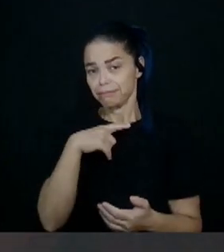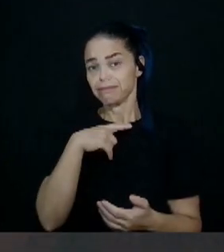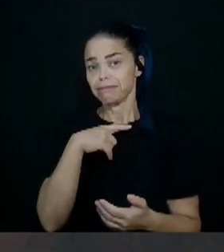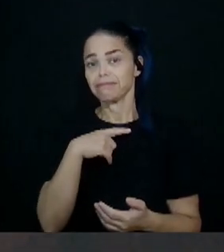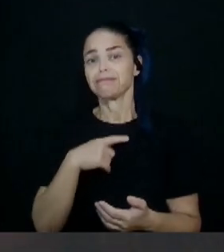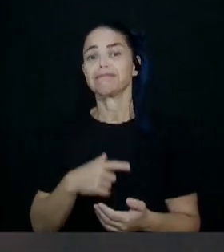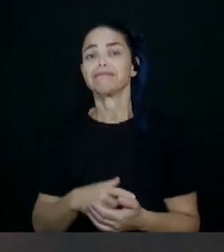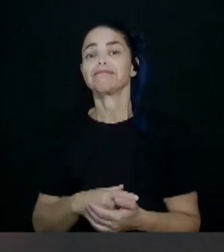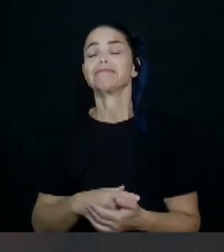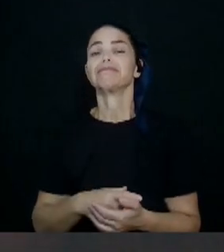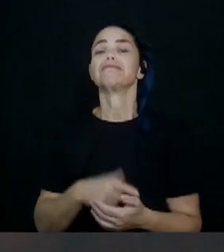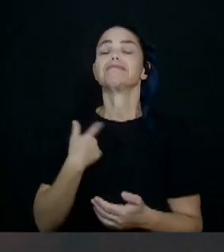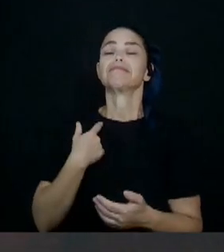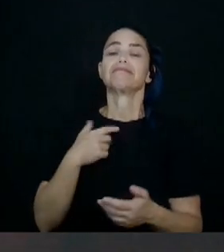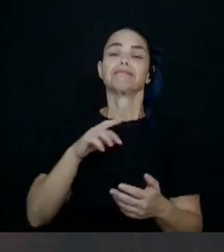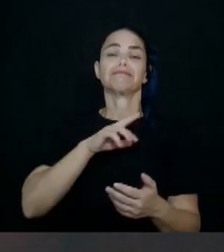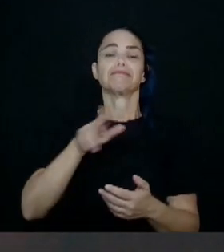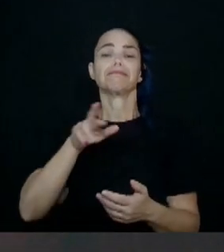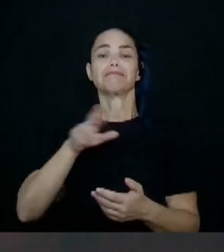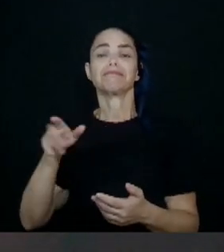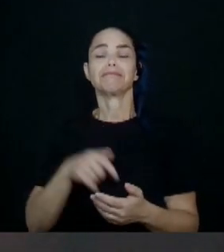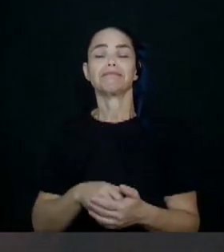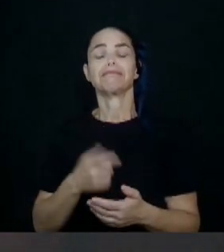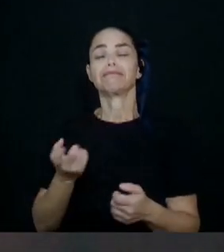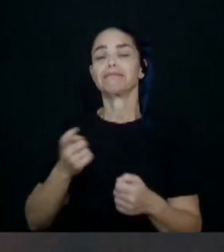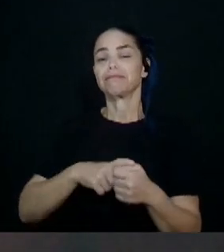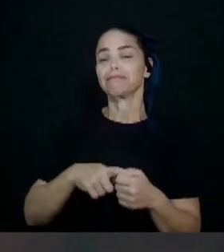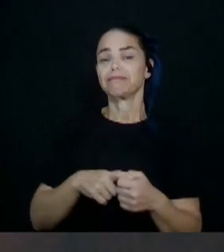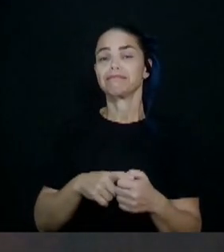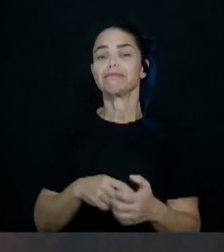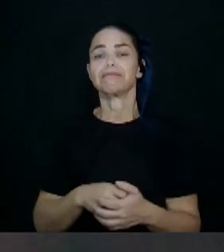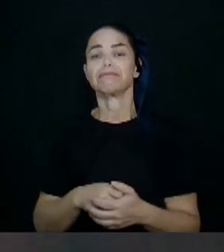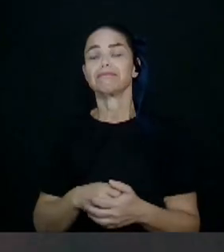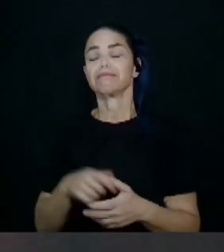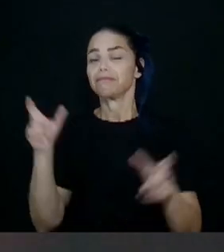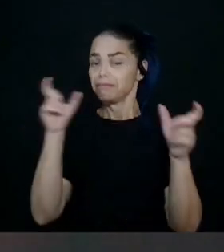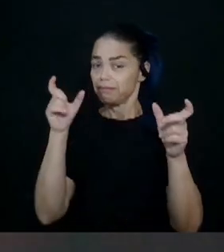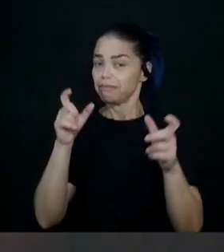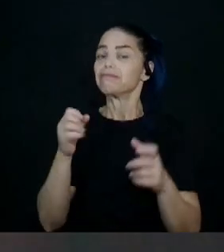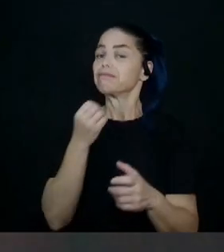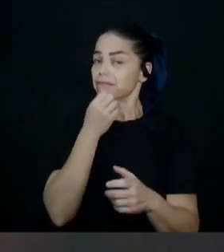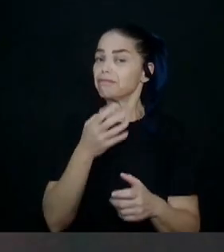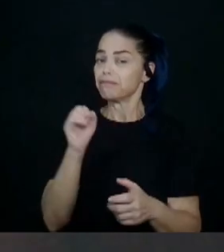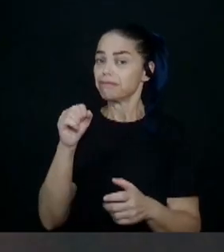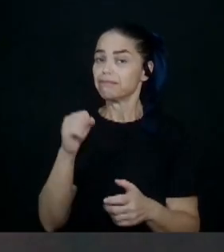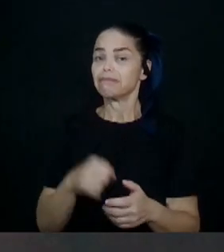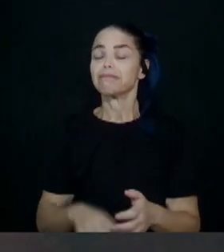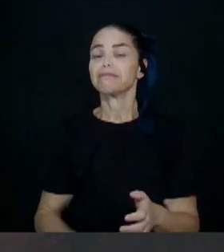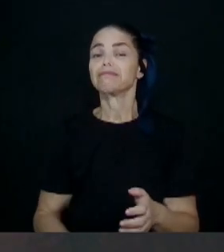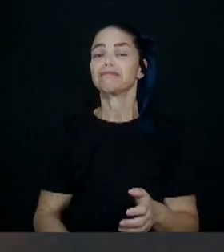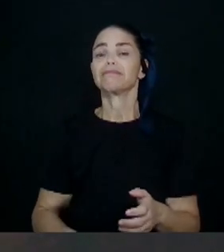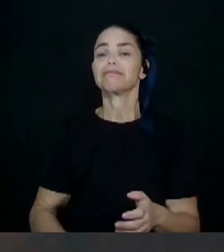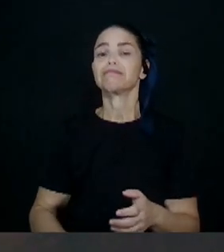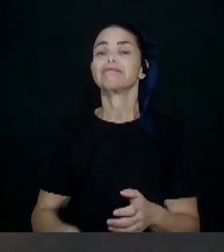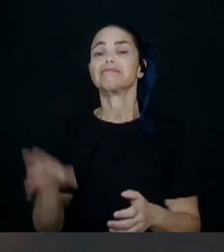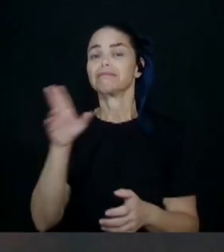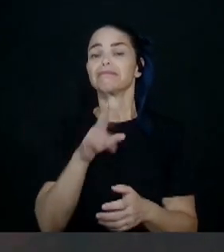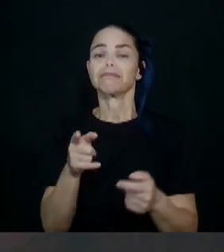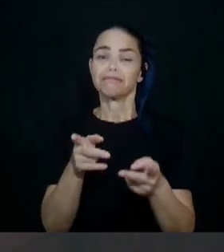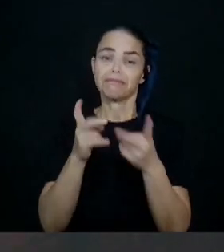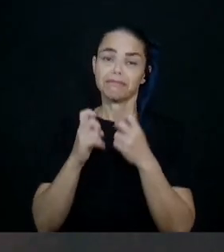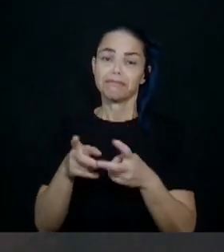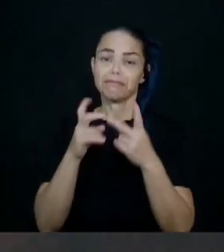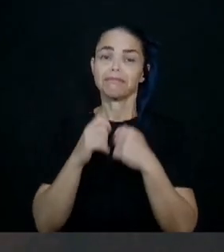muito grande e variado. Mas eu acho que, voltando no sentido, cautela é bom? Sim, eu falo que tem que usar a percepção. Por quê?